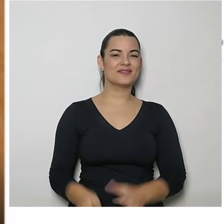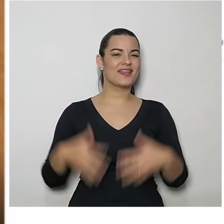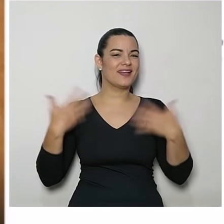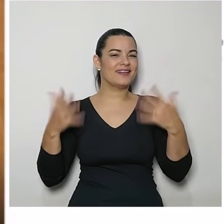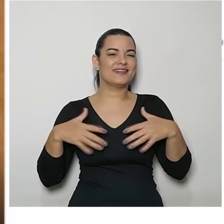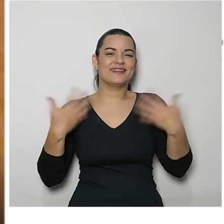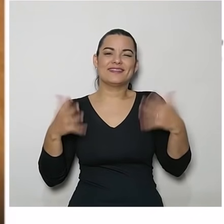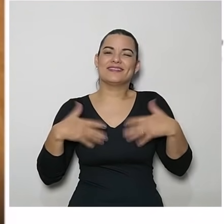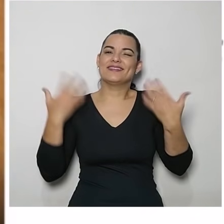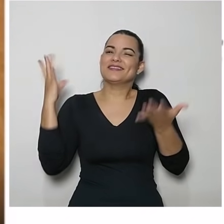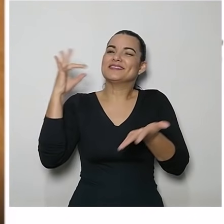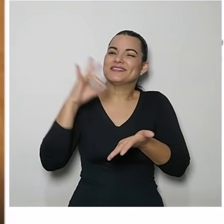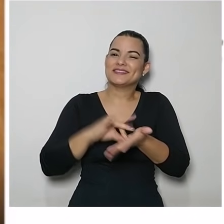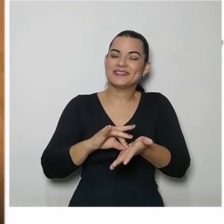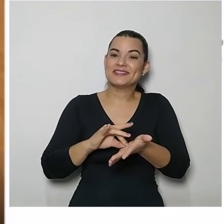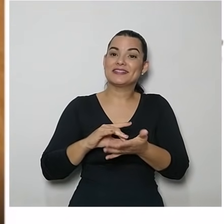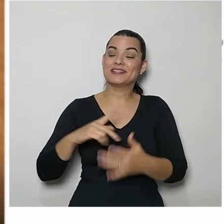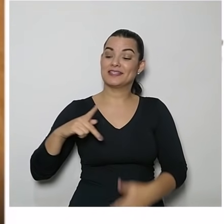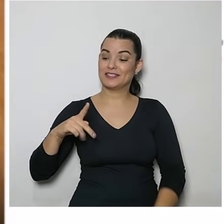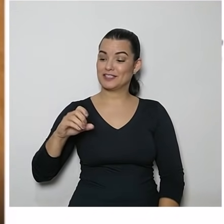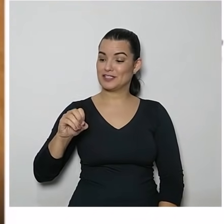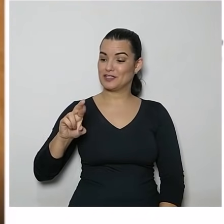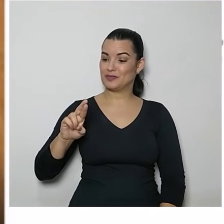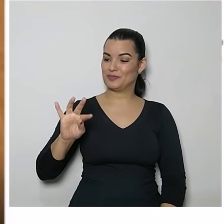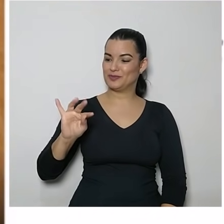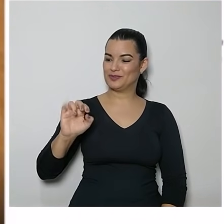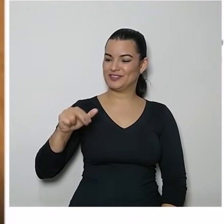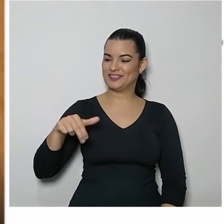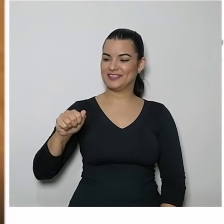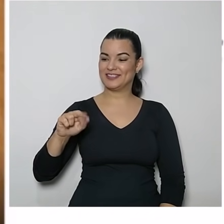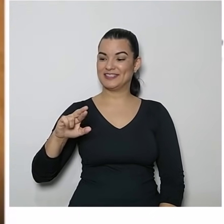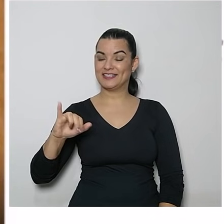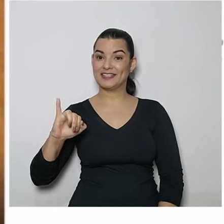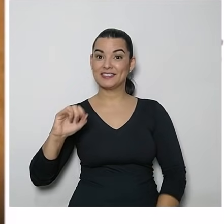Quanta alegria! Portinari pintou um circo em